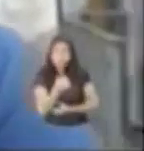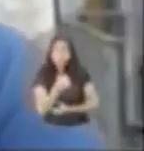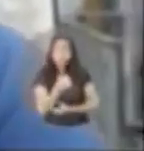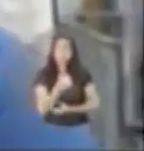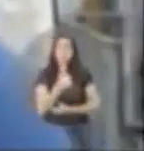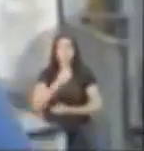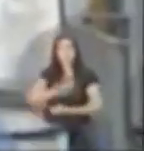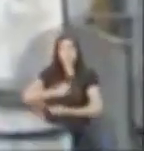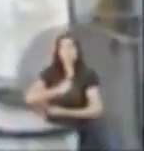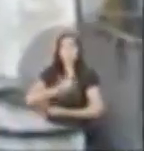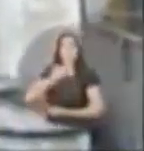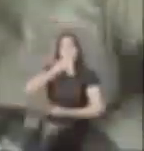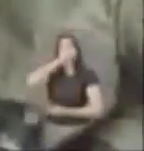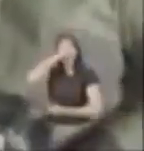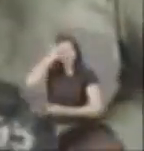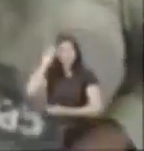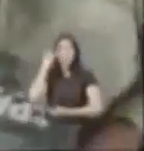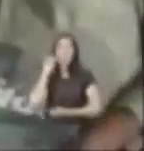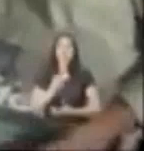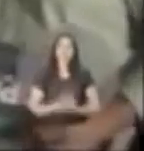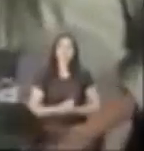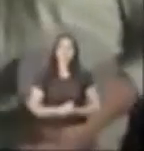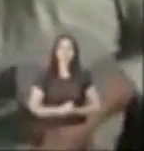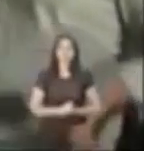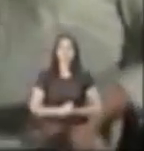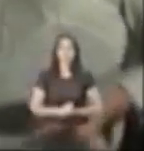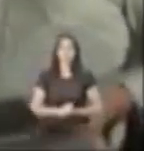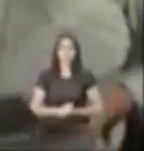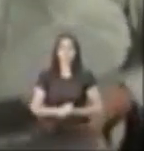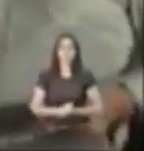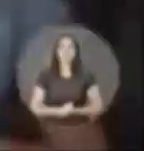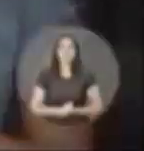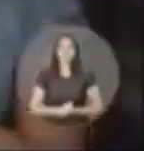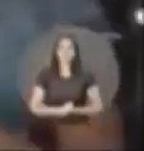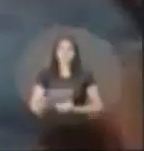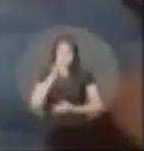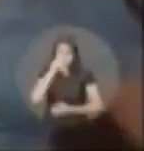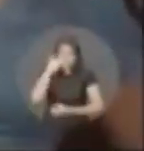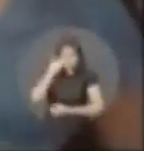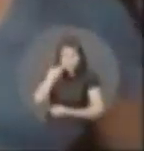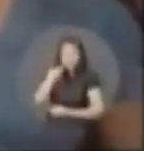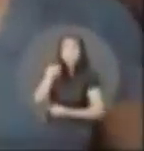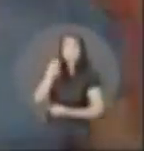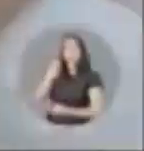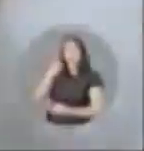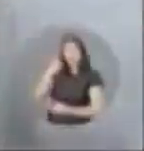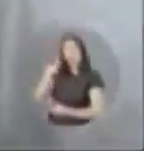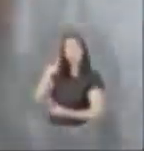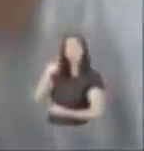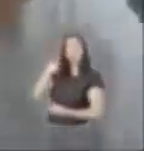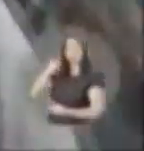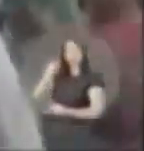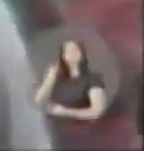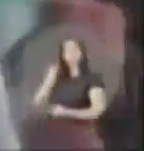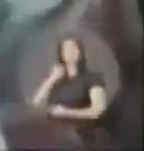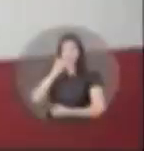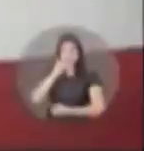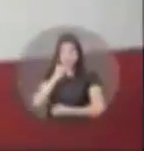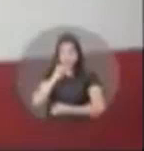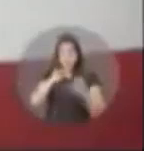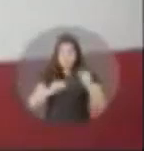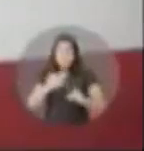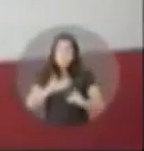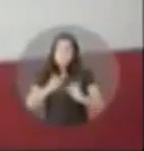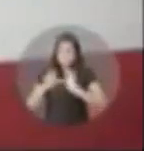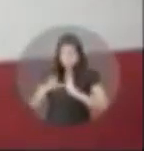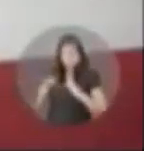peso, todo mundo está com piso. Tudo voltando com você. Sim, claro, toma tá. Conta, Manel. Essa vitória é sua. Amém. Você já ganhou. Quem